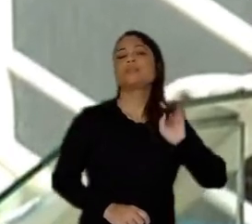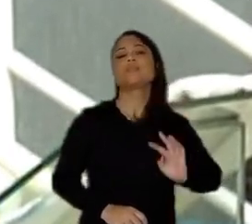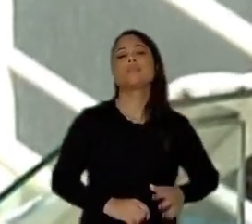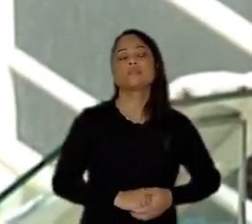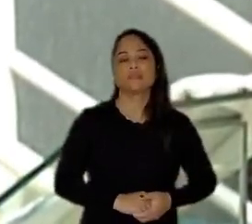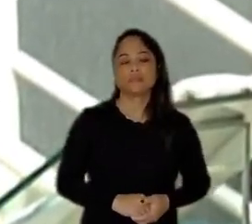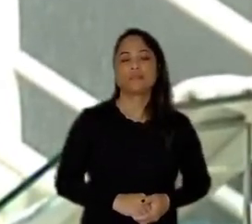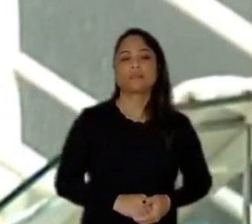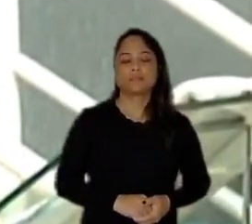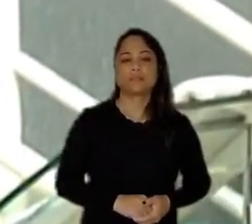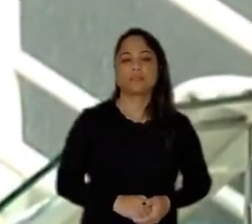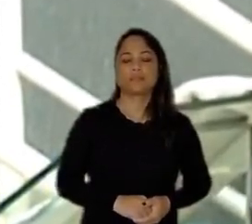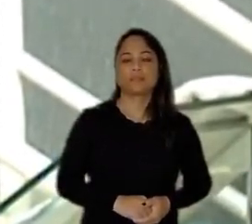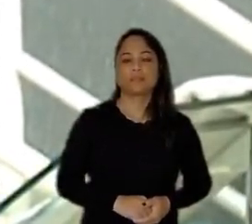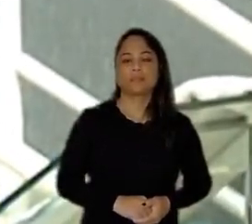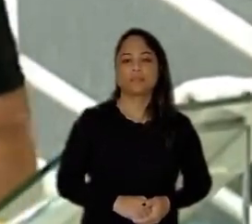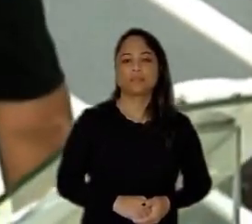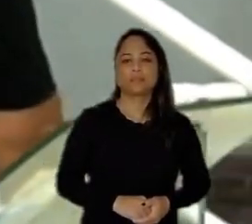A